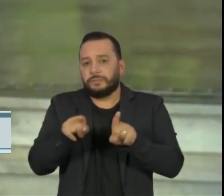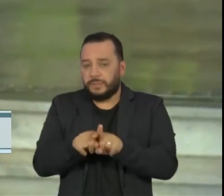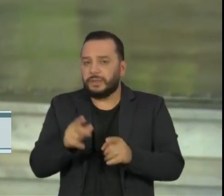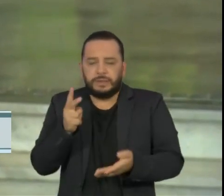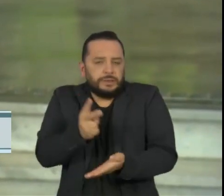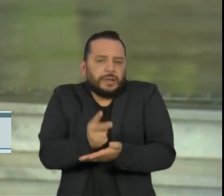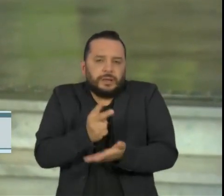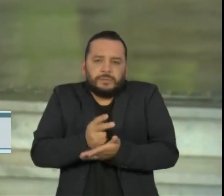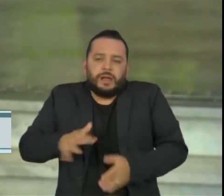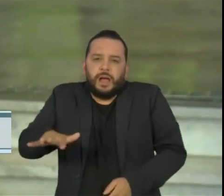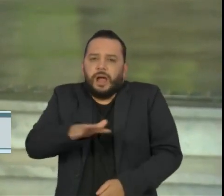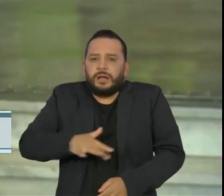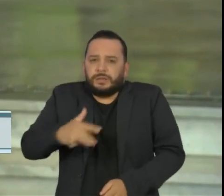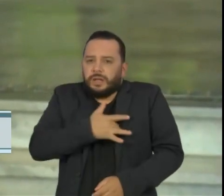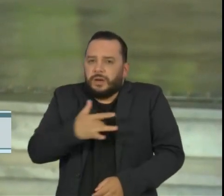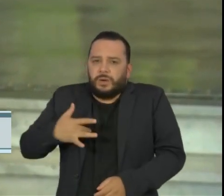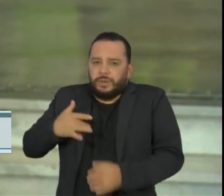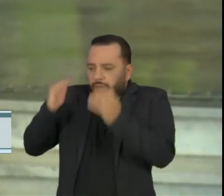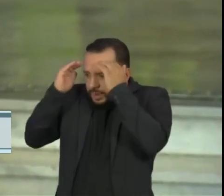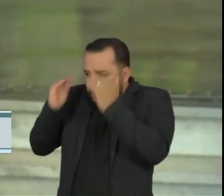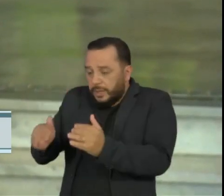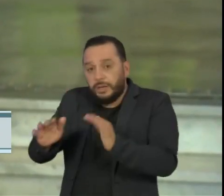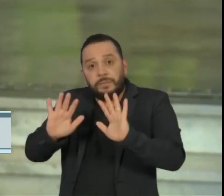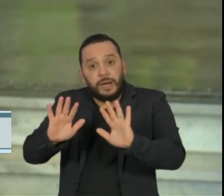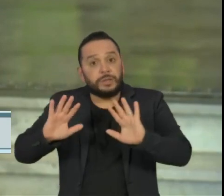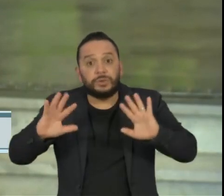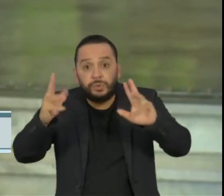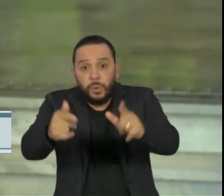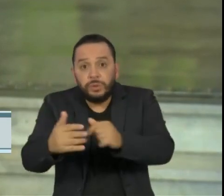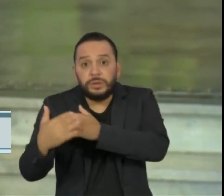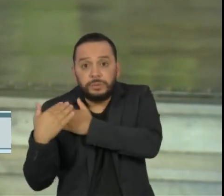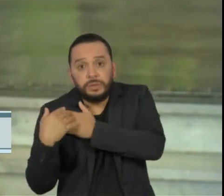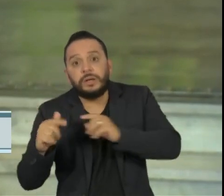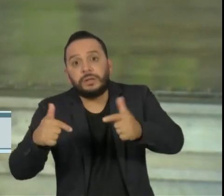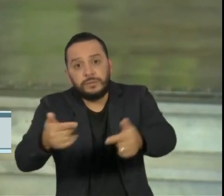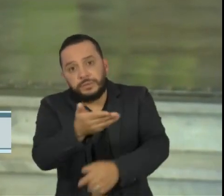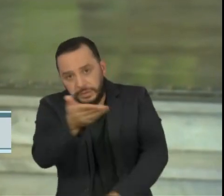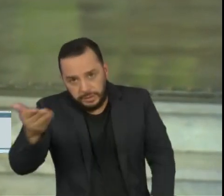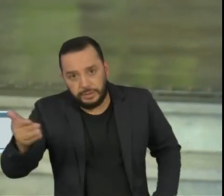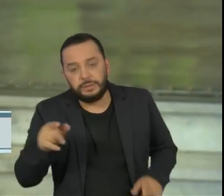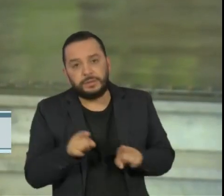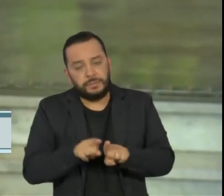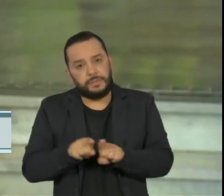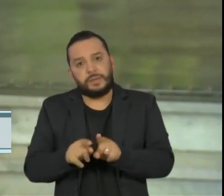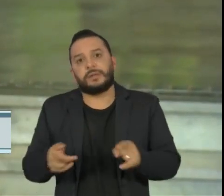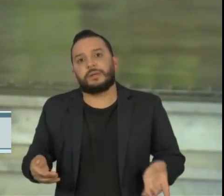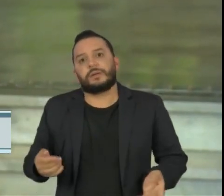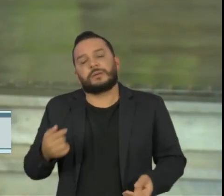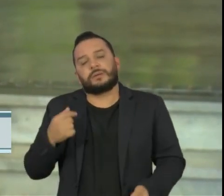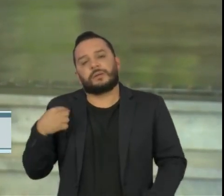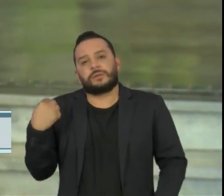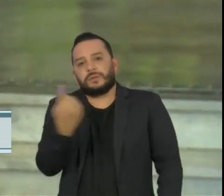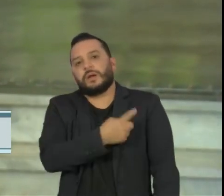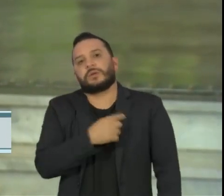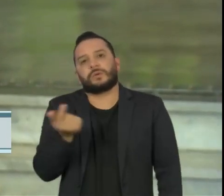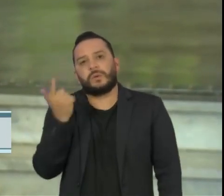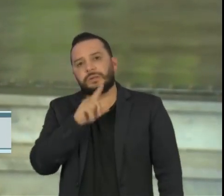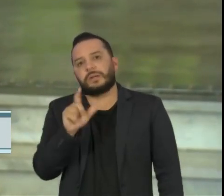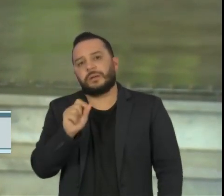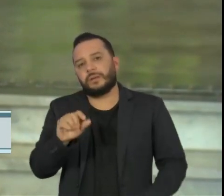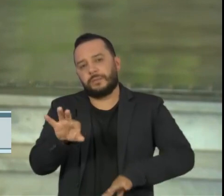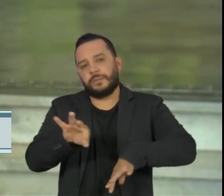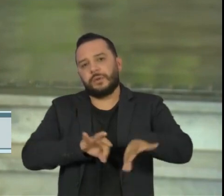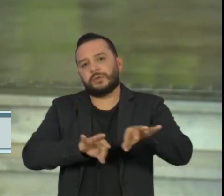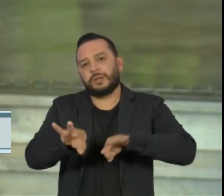sempre da saúde, mas a gente precisa que todos façam a sua parte também, para que a gente consiga ter um plano